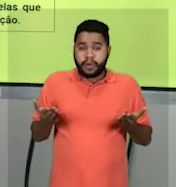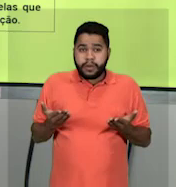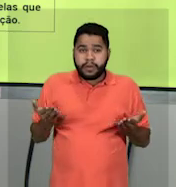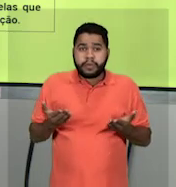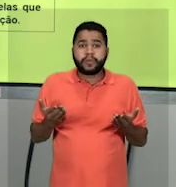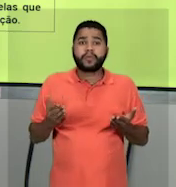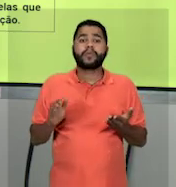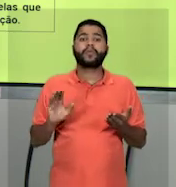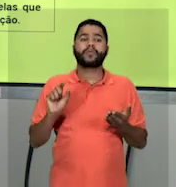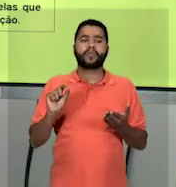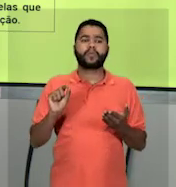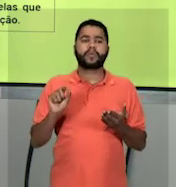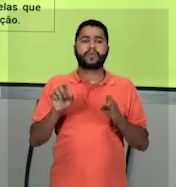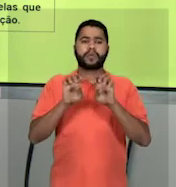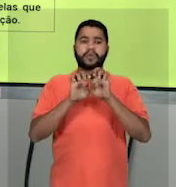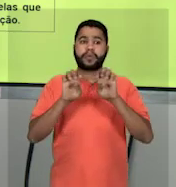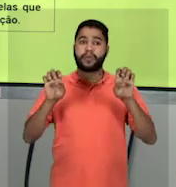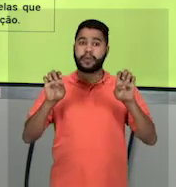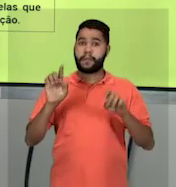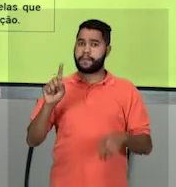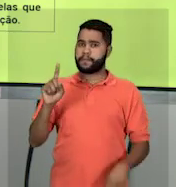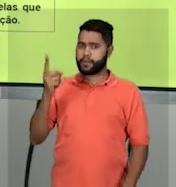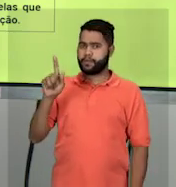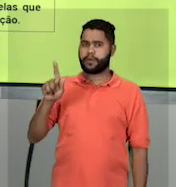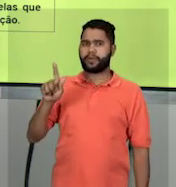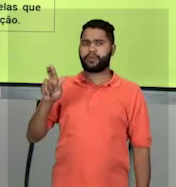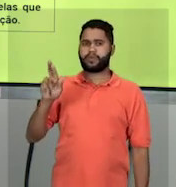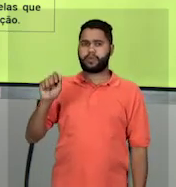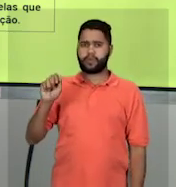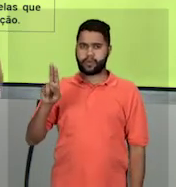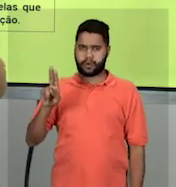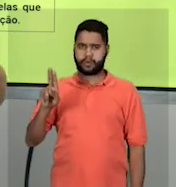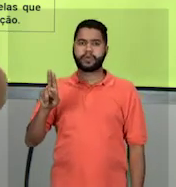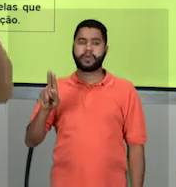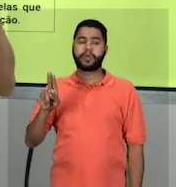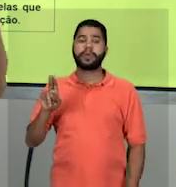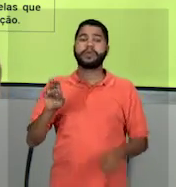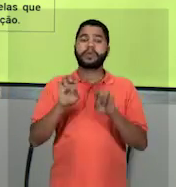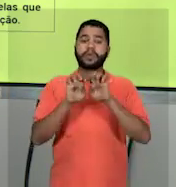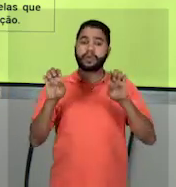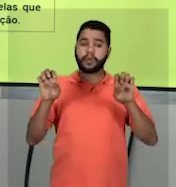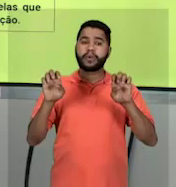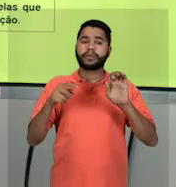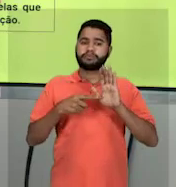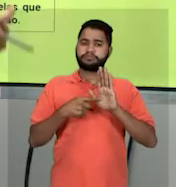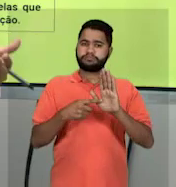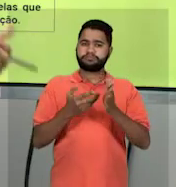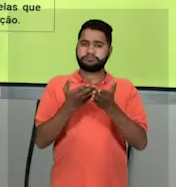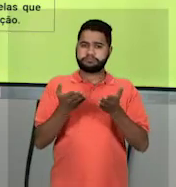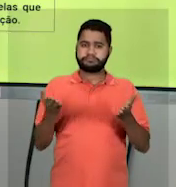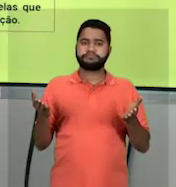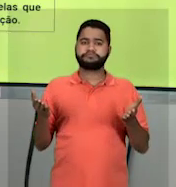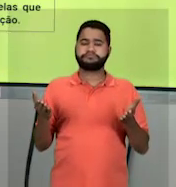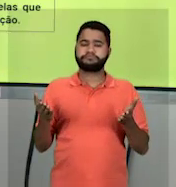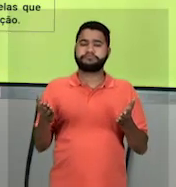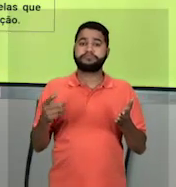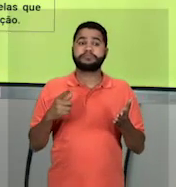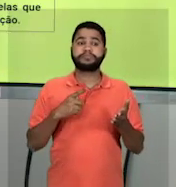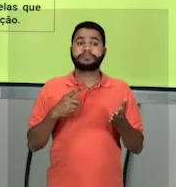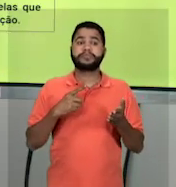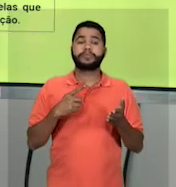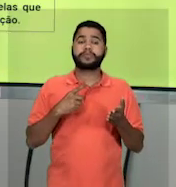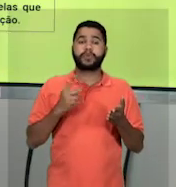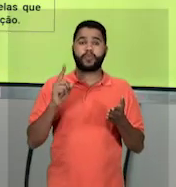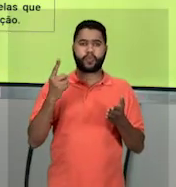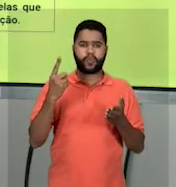enquanto Por enquanto com equações do 1º grau tranquilo e as equações que eu vou passar para você possui